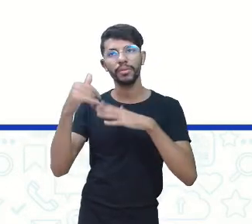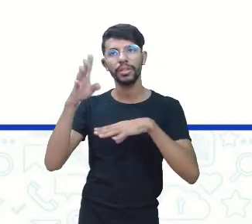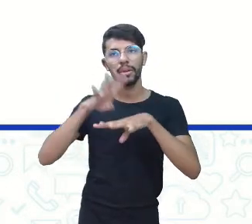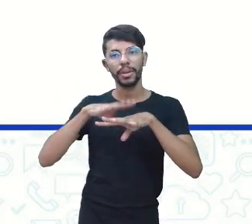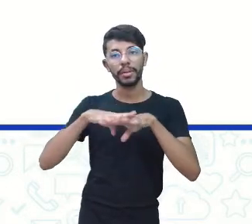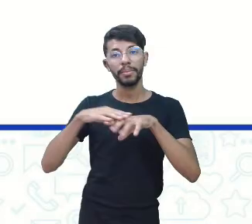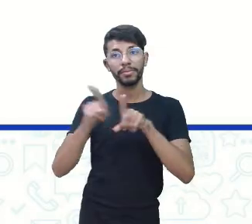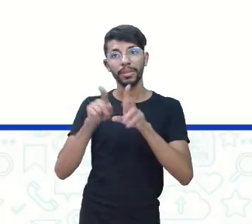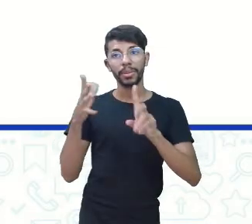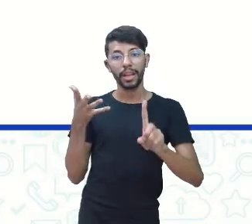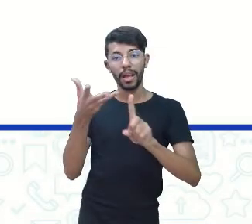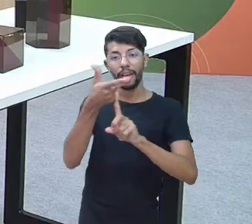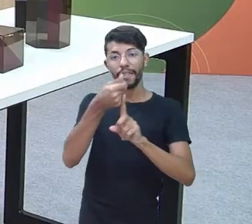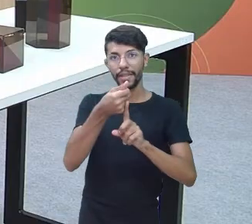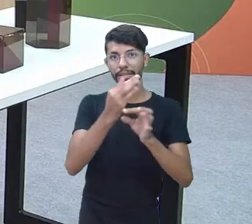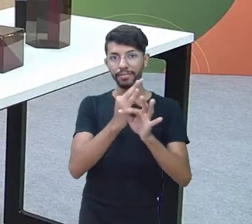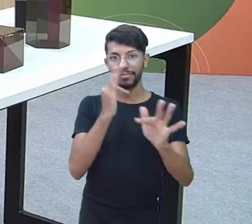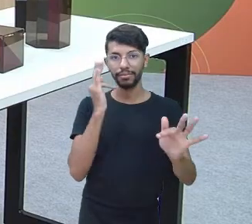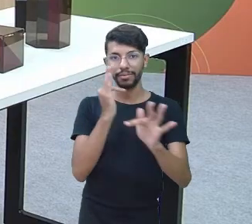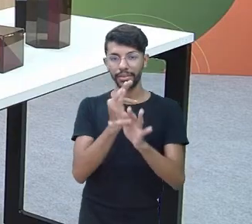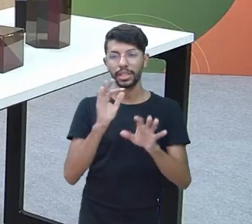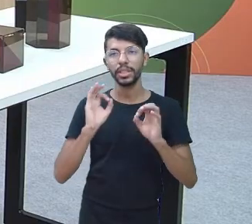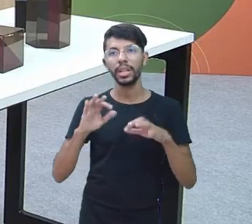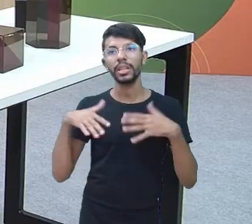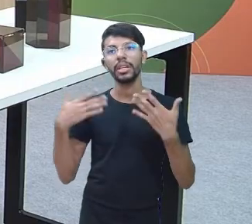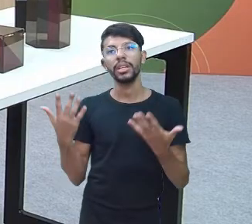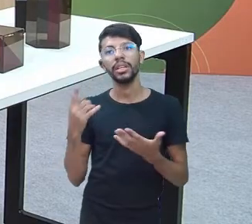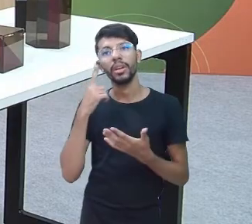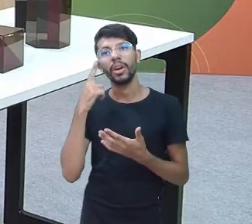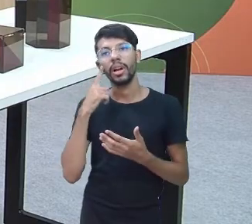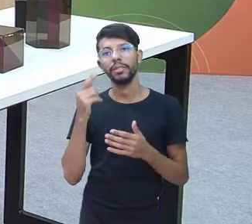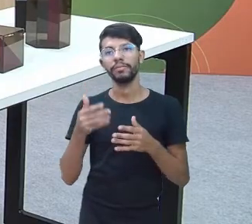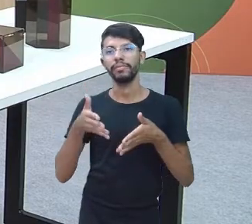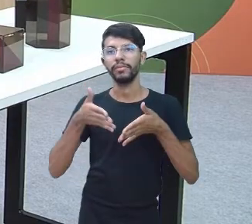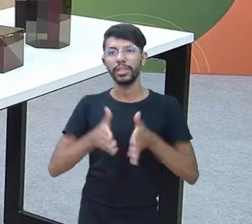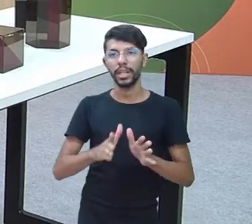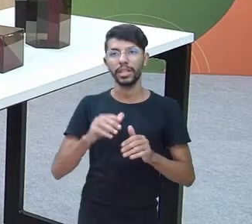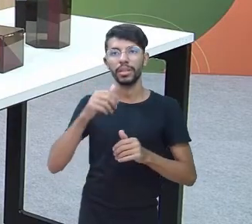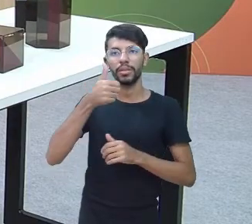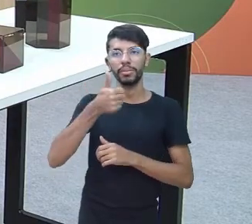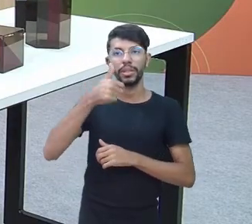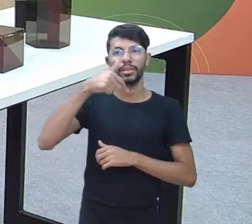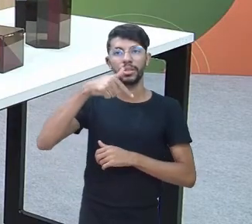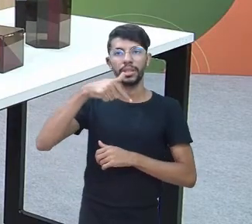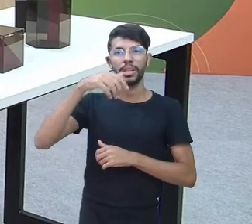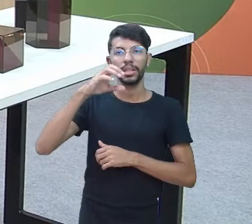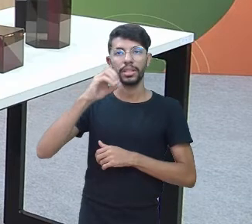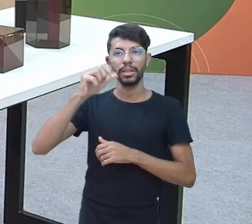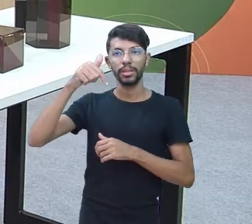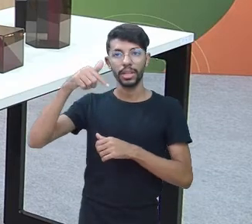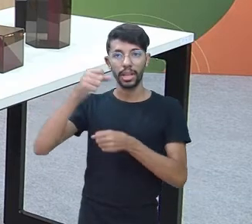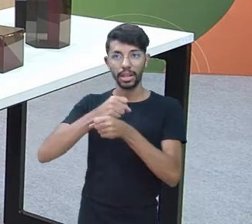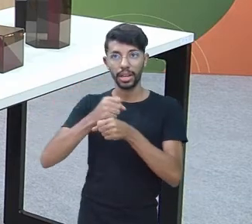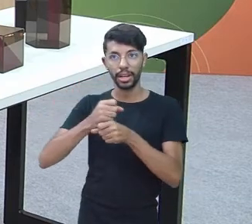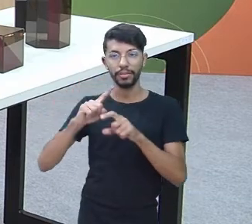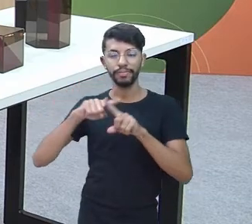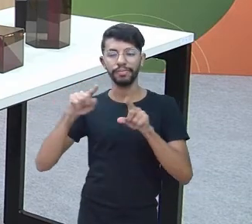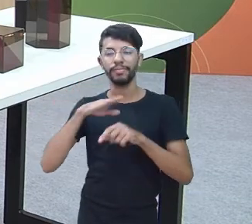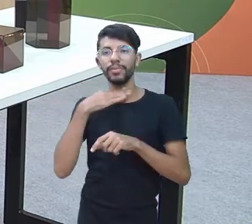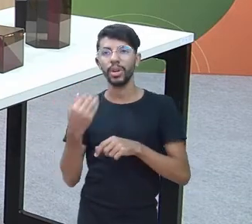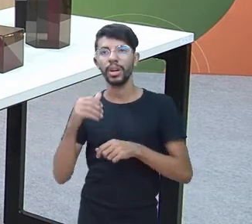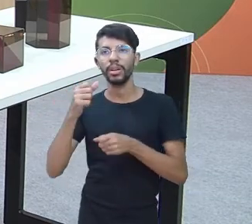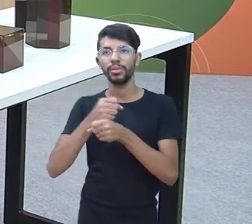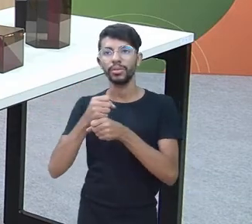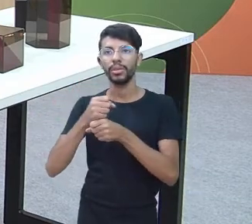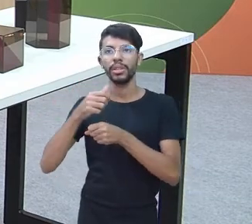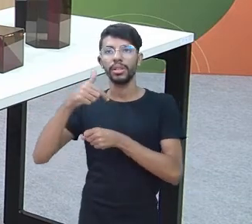suíço, nasceu em 1703 e faleceu em 1783, mas contribuiu bastante com